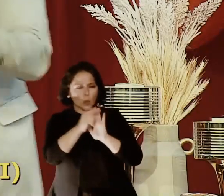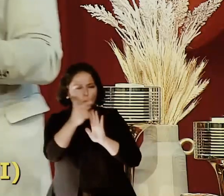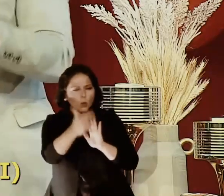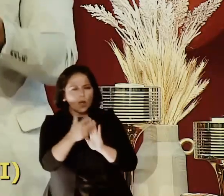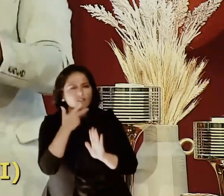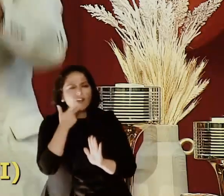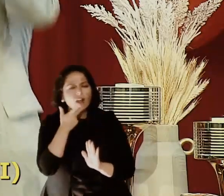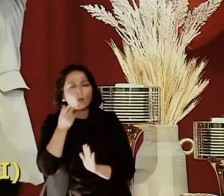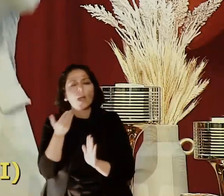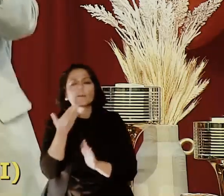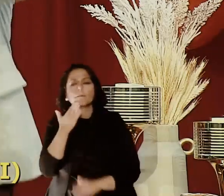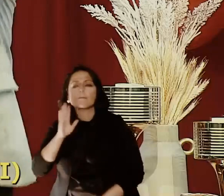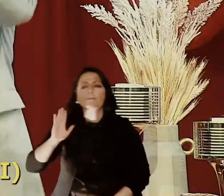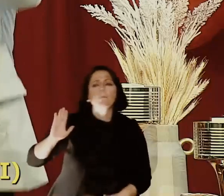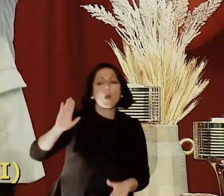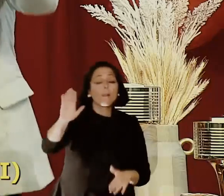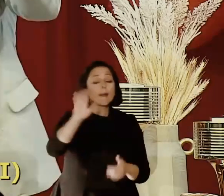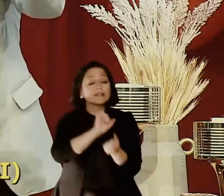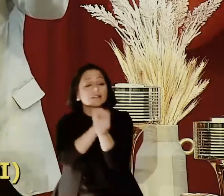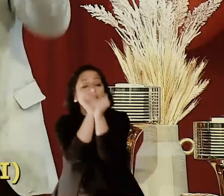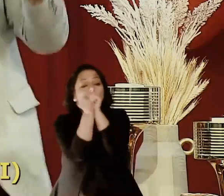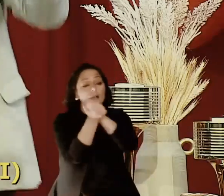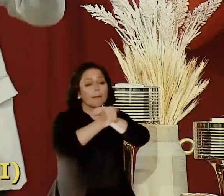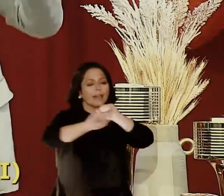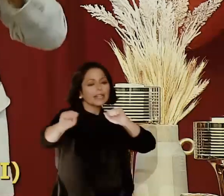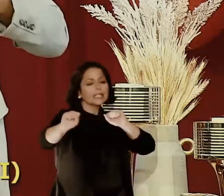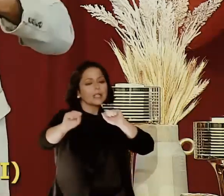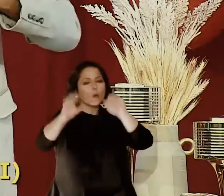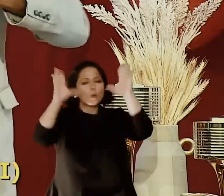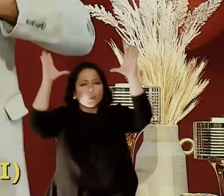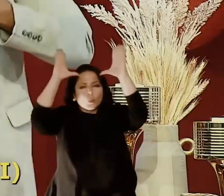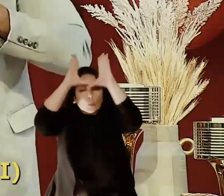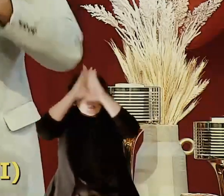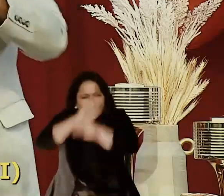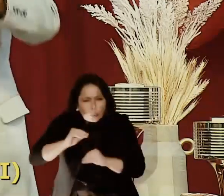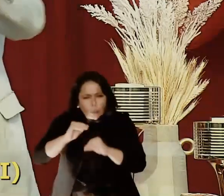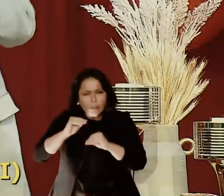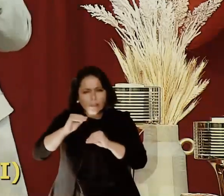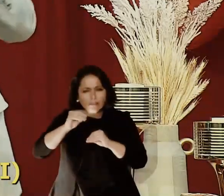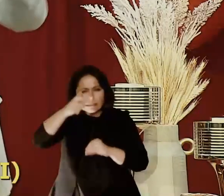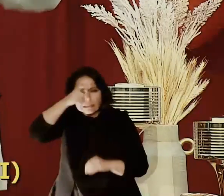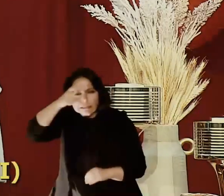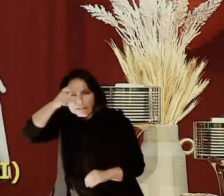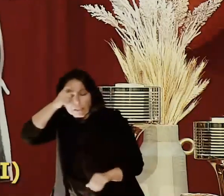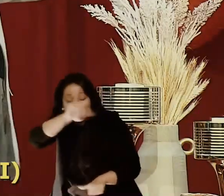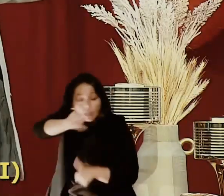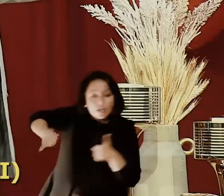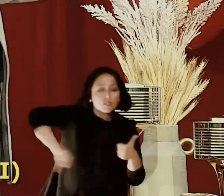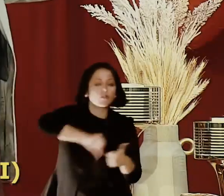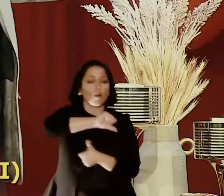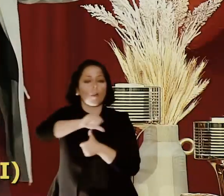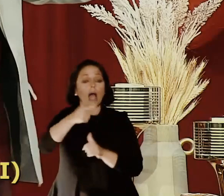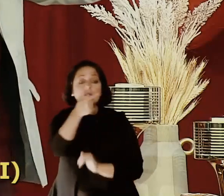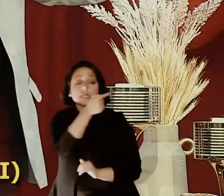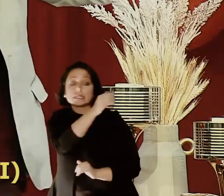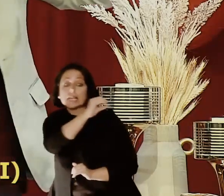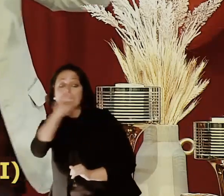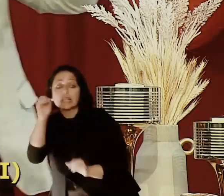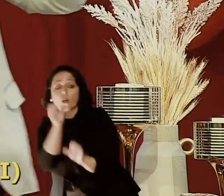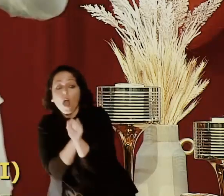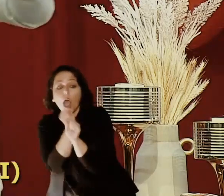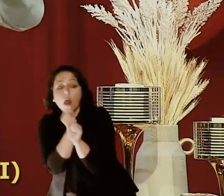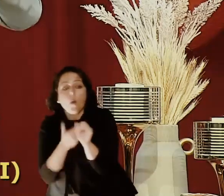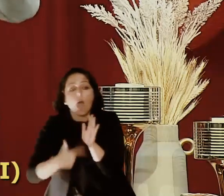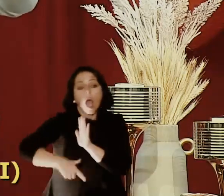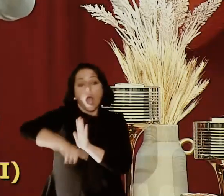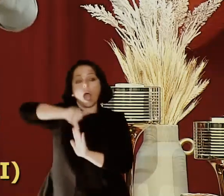a promessa da libertação das trevas para a luz. É isso que está aqui, 700 anos antes de Jesus vir ao